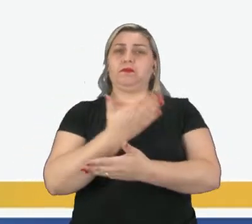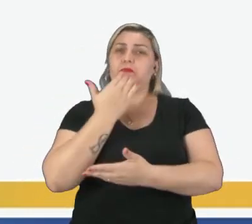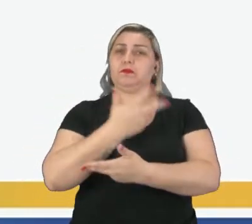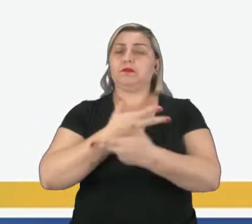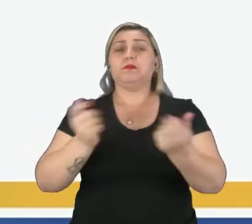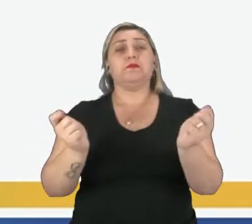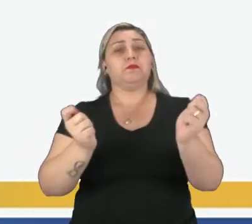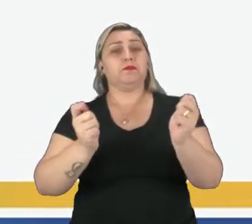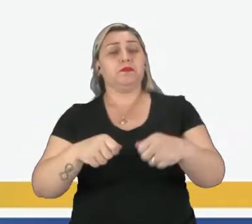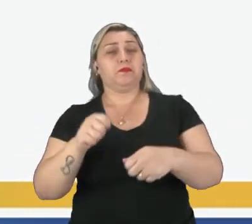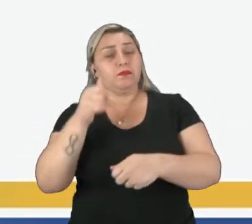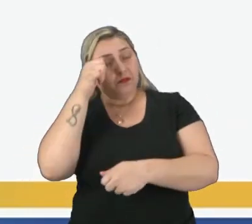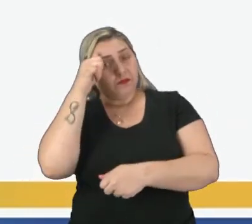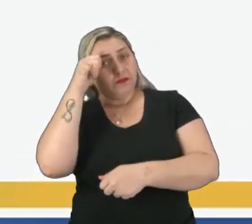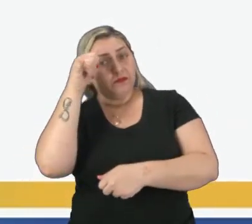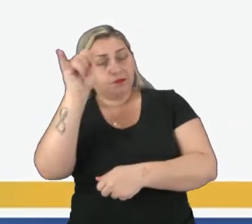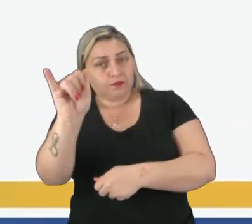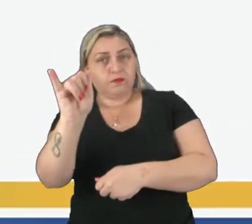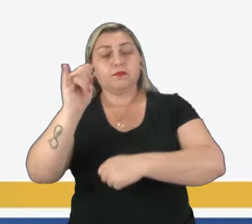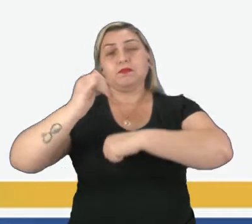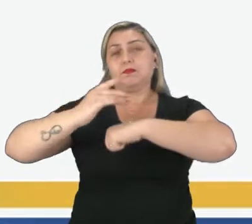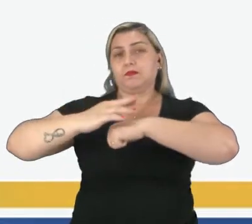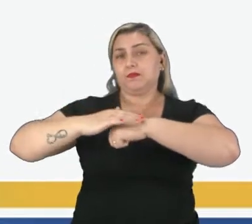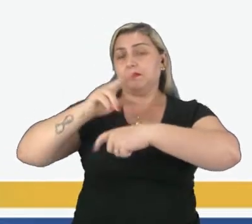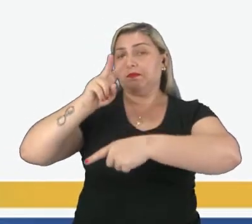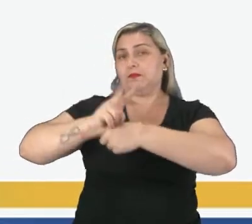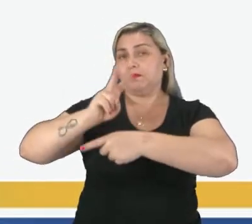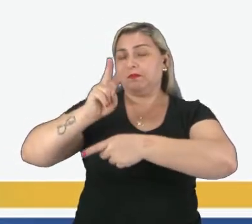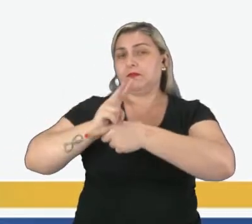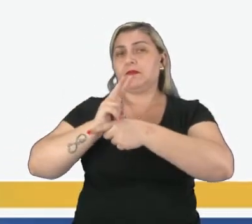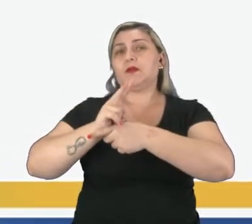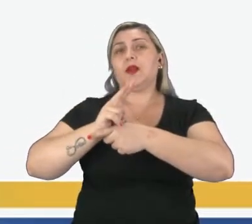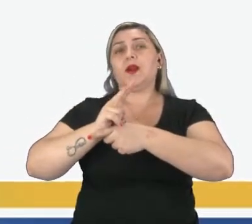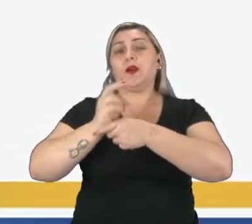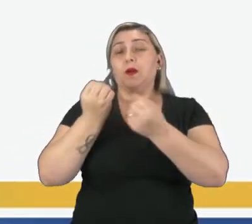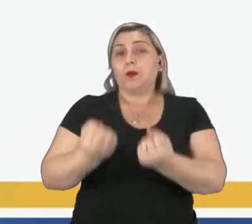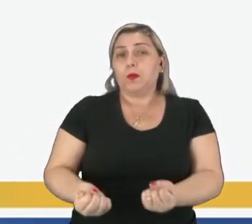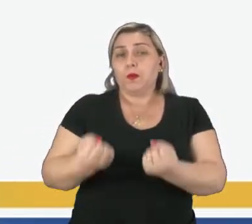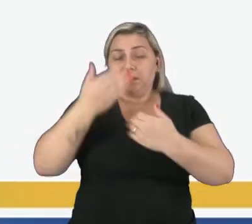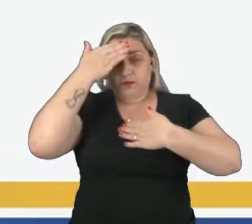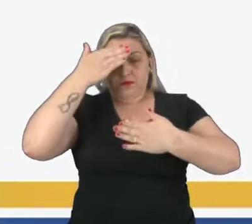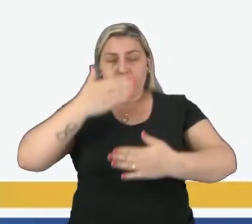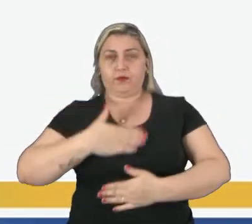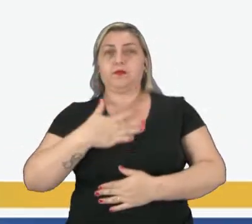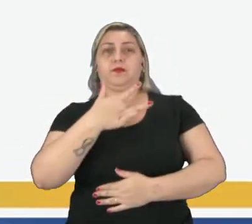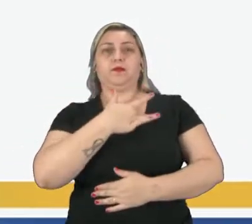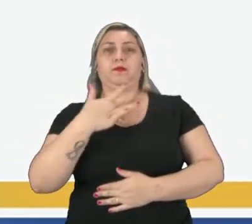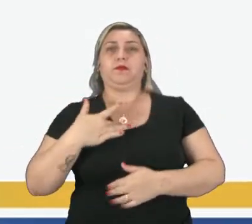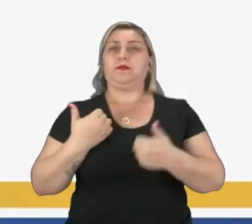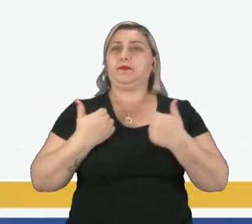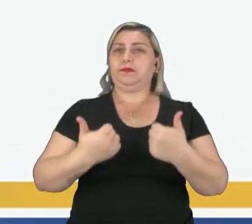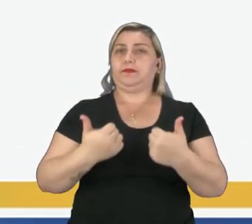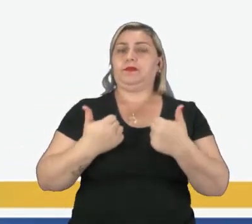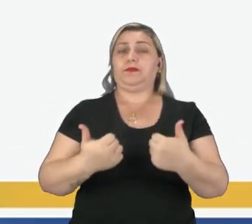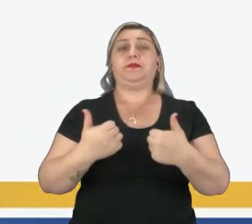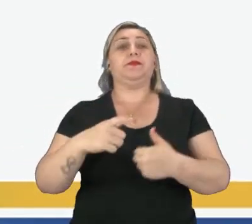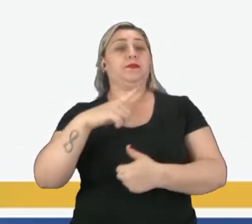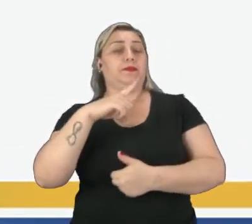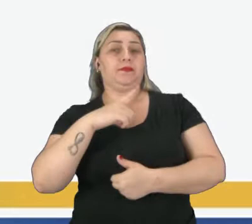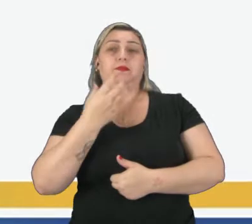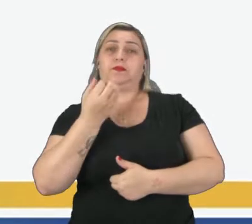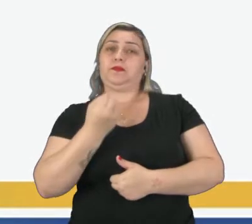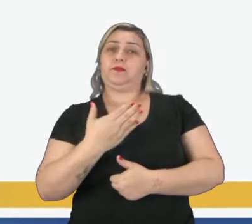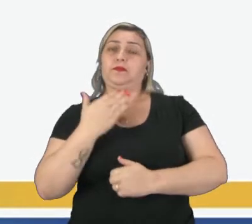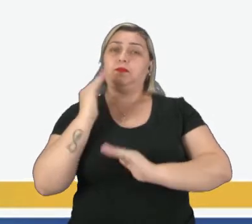alimentação é possível prevenir e combater doenças, manter o peso corporal saudável e ter um